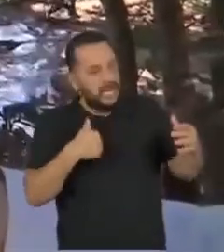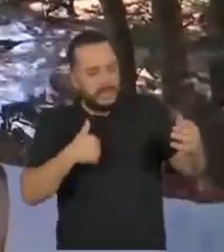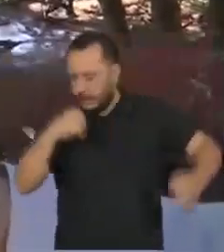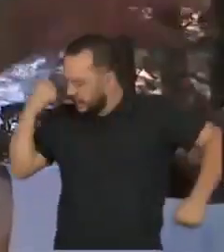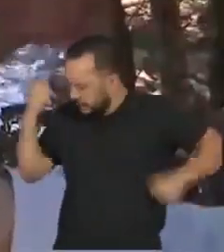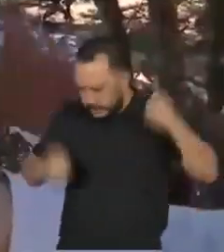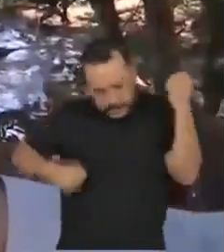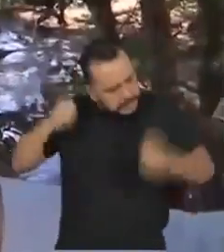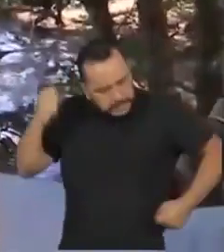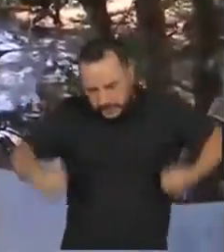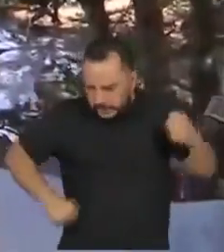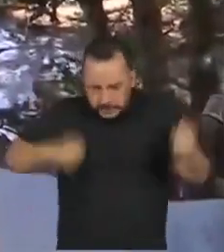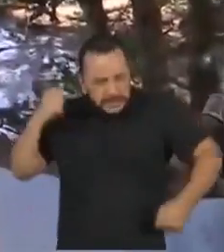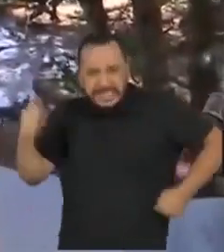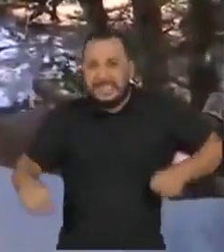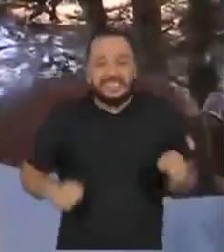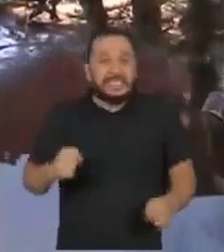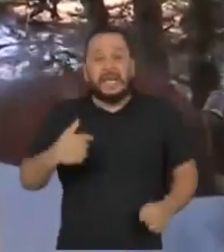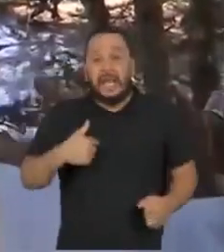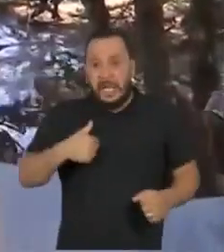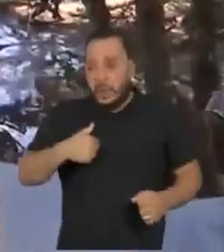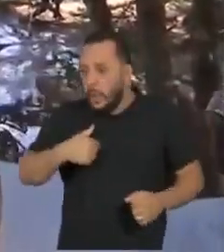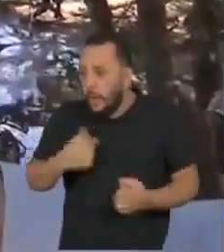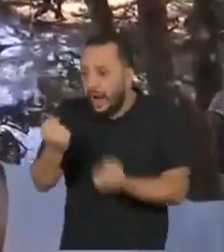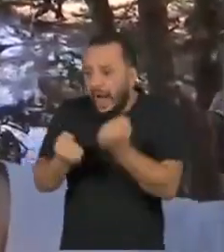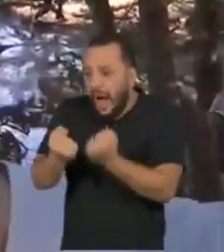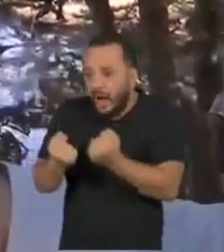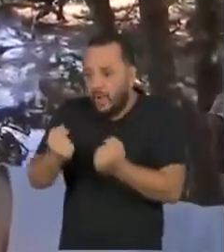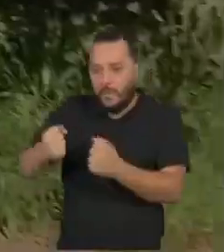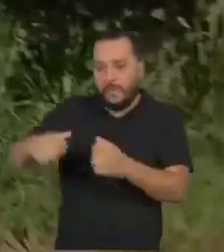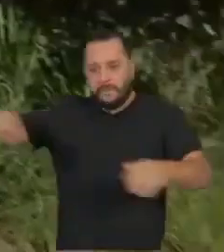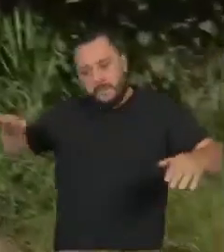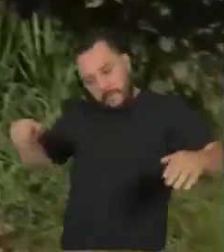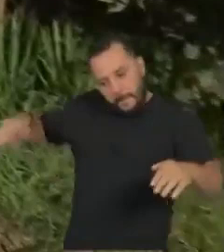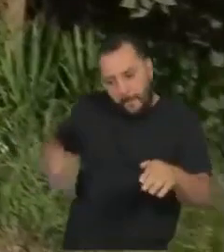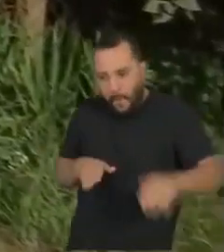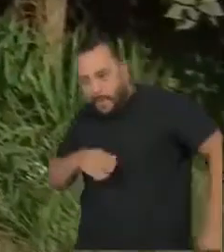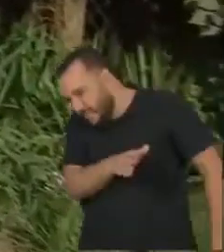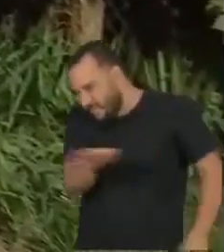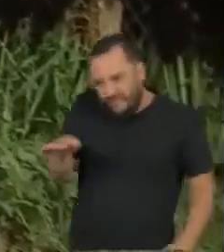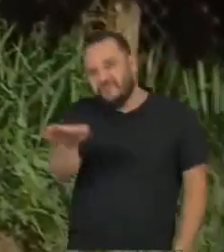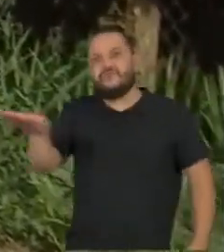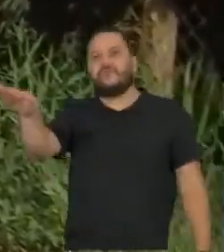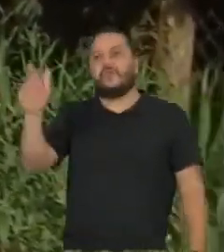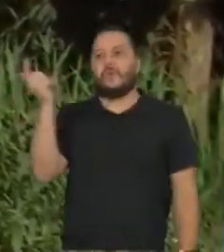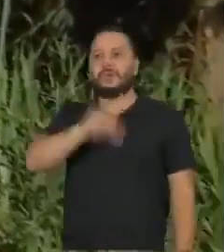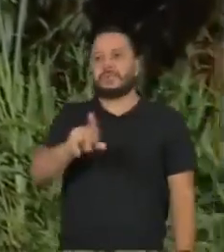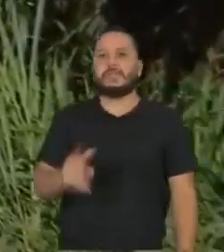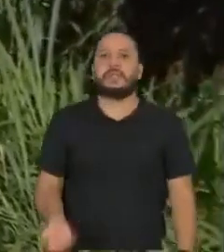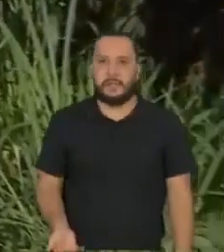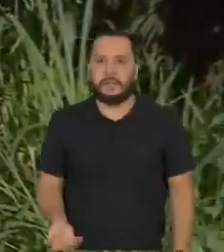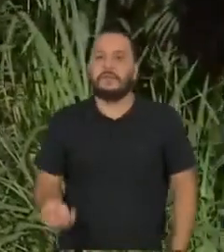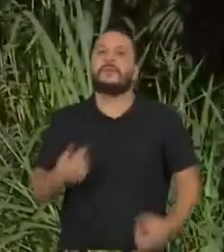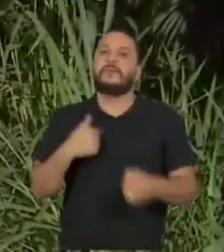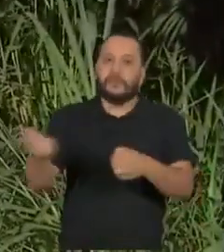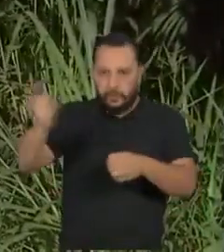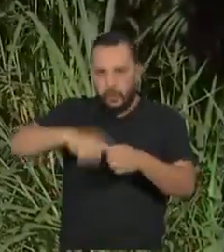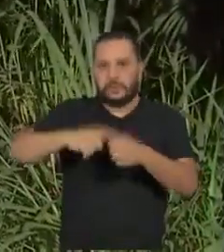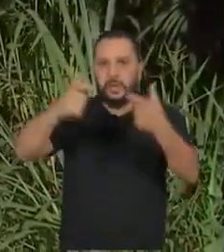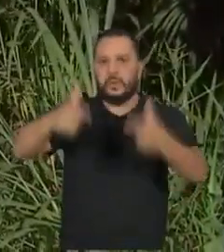saí correndo, não consegui entrar dentro do carro e vazei pela estrada. Nós voltamos ao local.